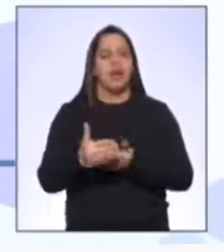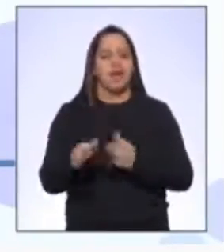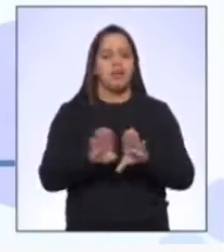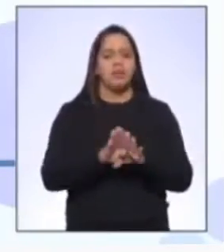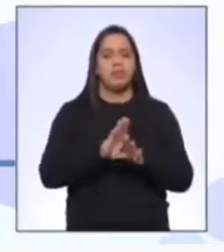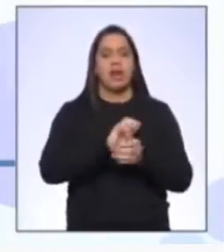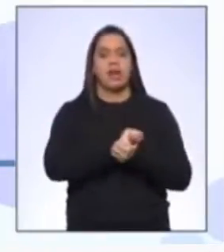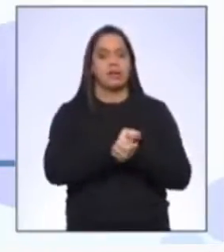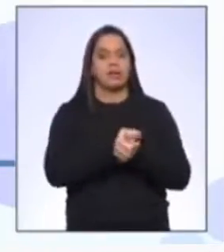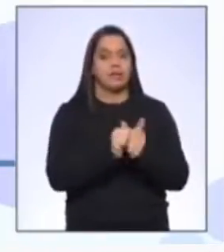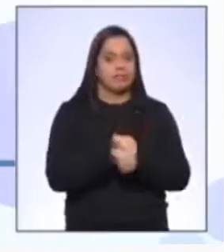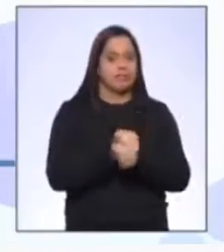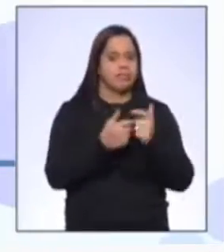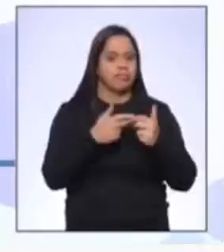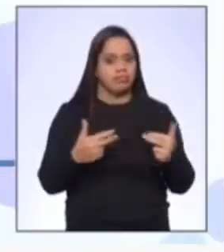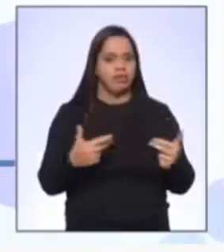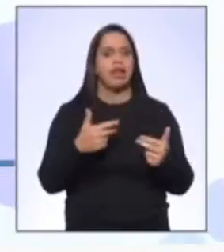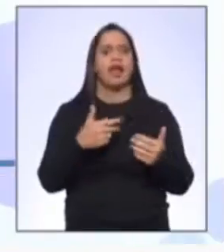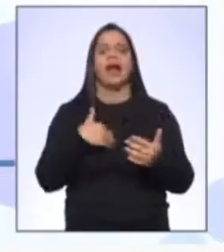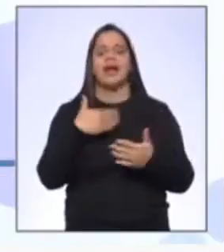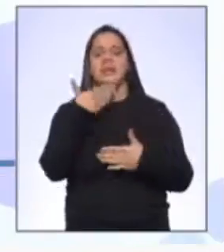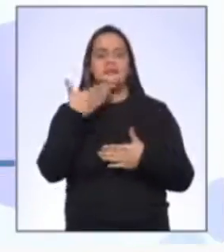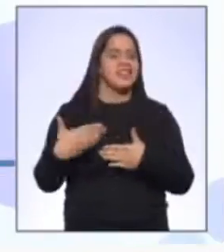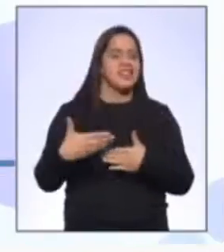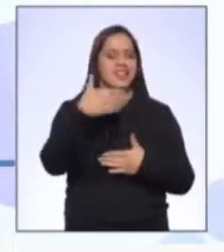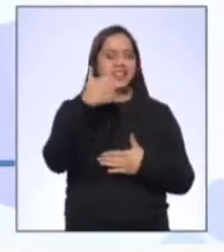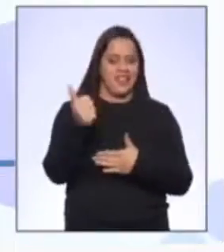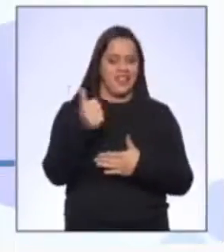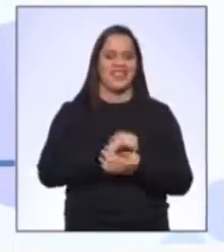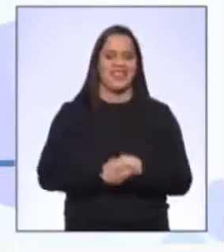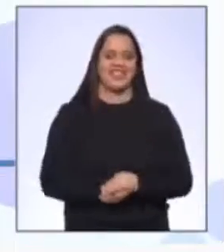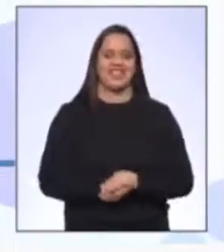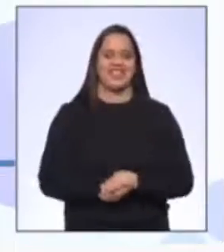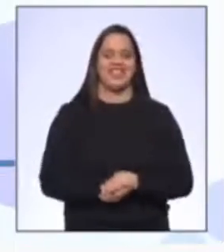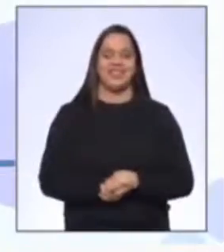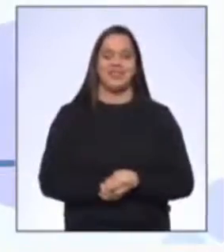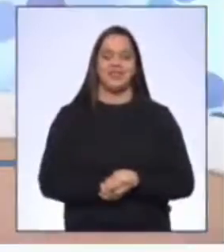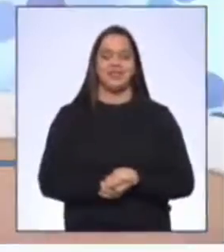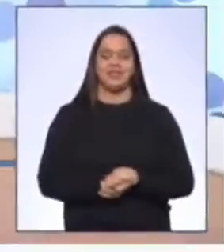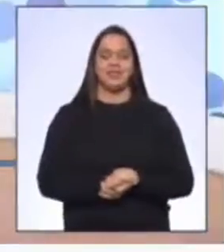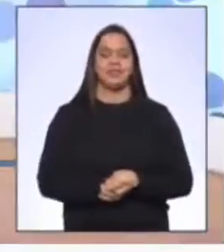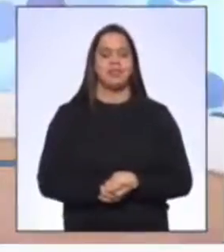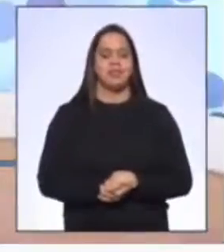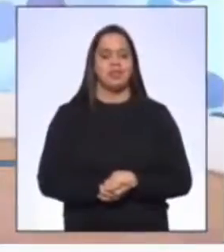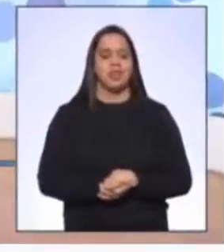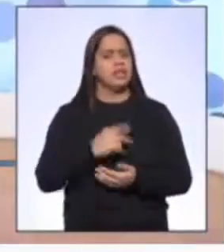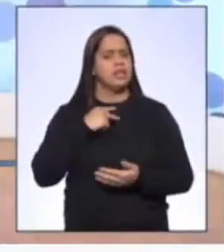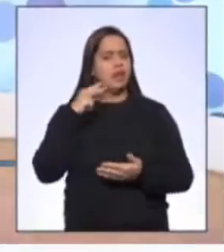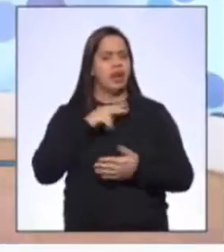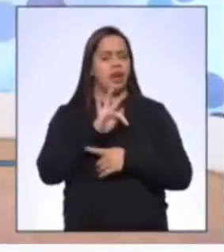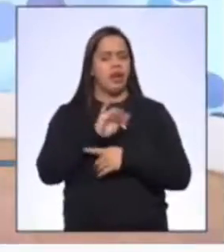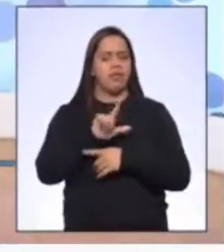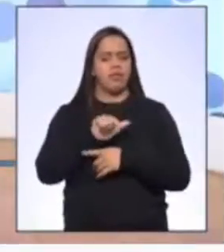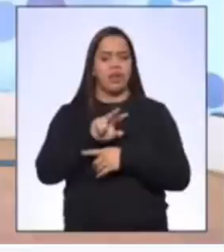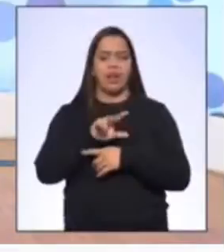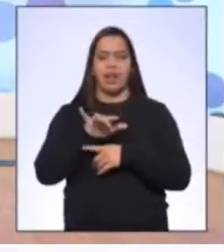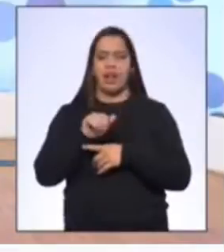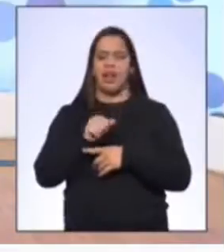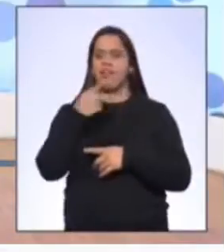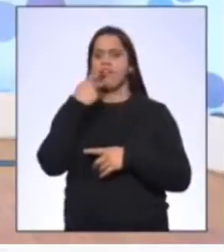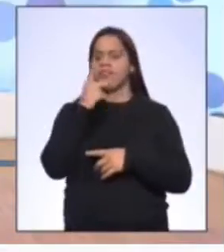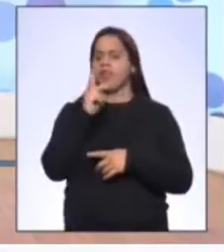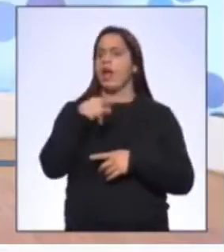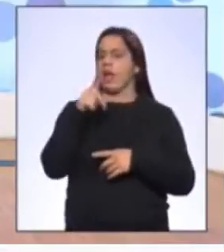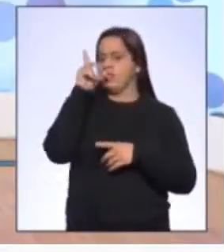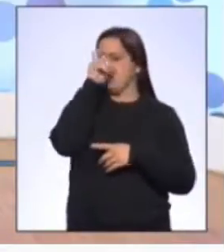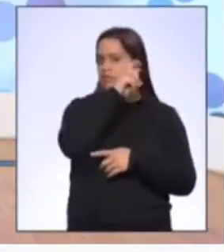e aí assim as adaptações são melhores ainda né então vamos lá tem menos não agora a flávia falando que é difícil mas eles se